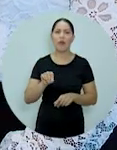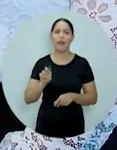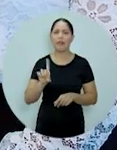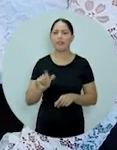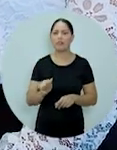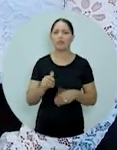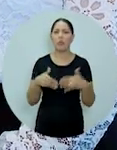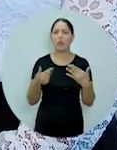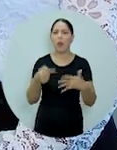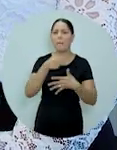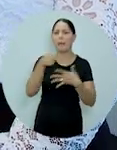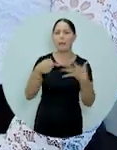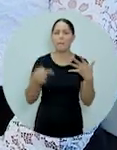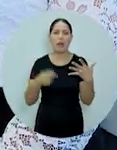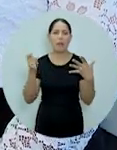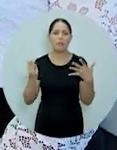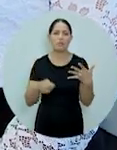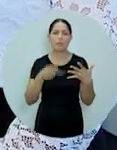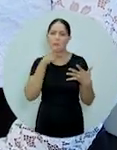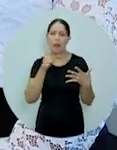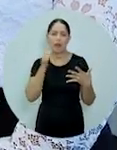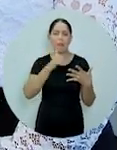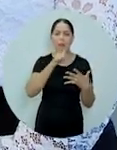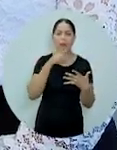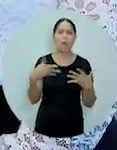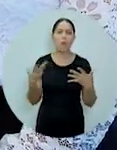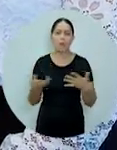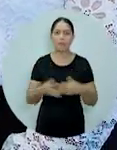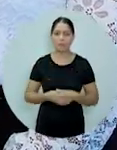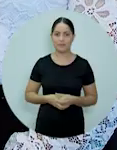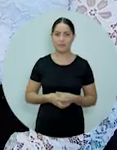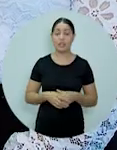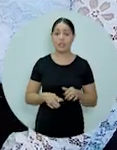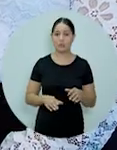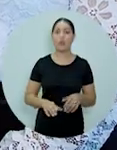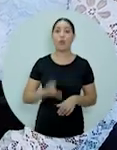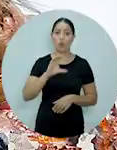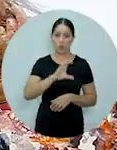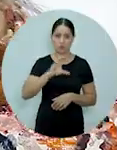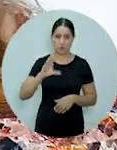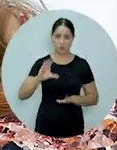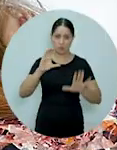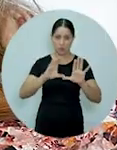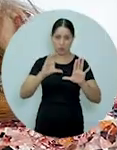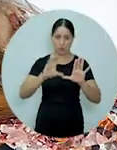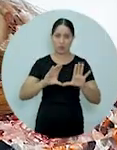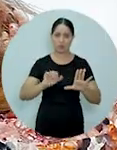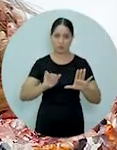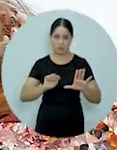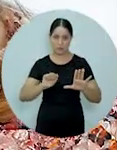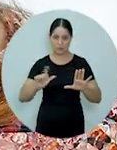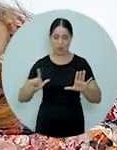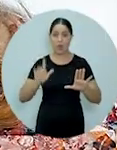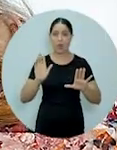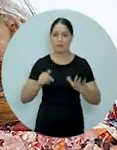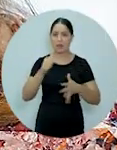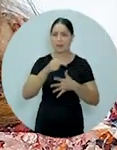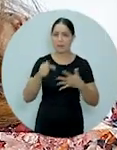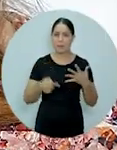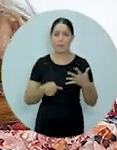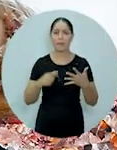discutimos esse assunto. Quais são os tipos de guarda que são possíveis aí para o pai e também para a mãe? Bom, o Código Civil ele traz expressamente